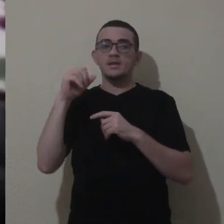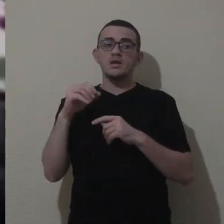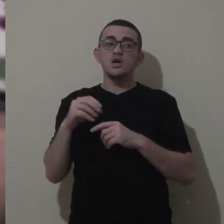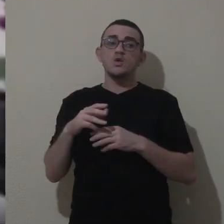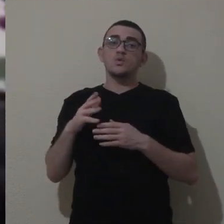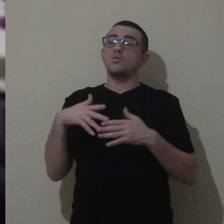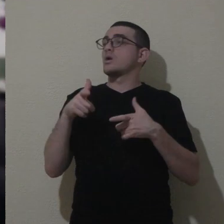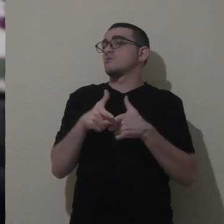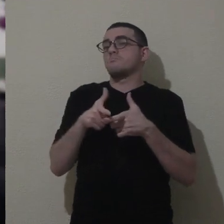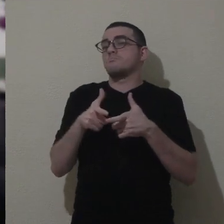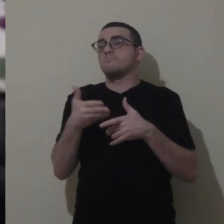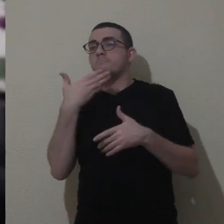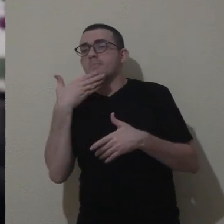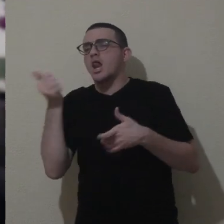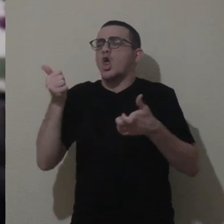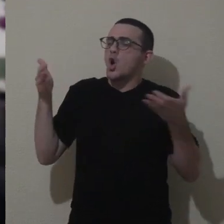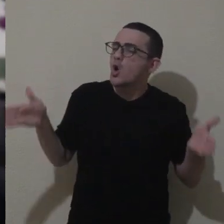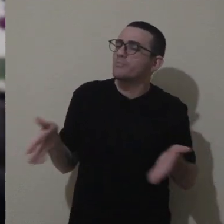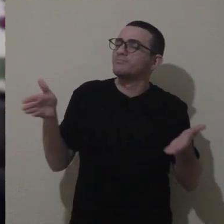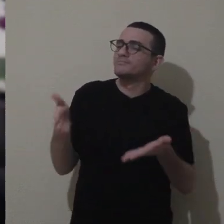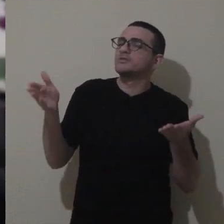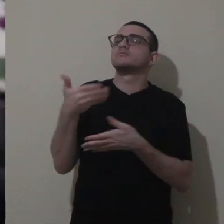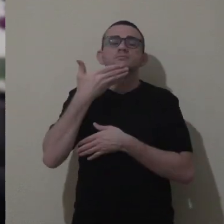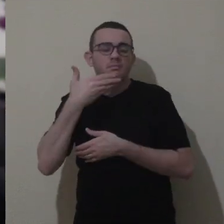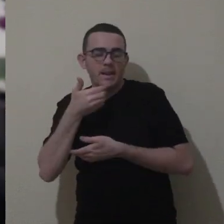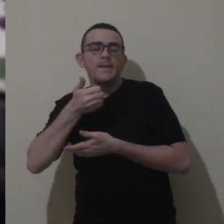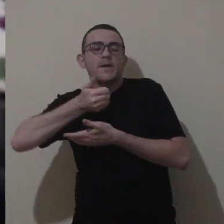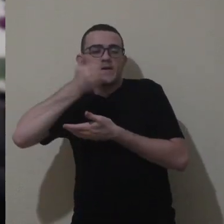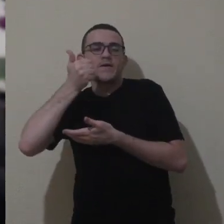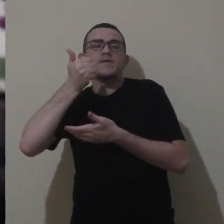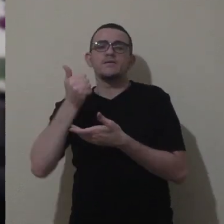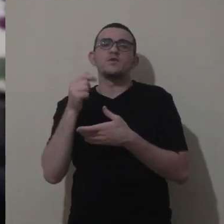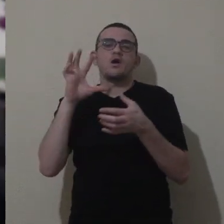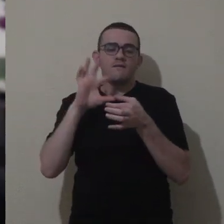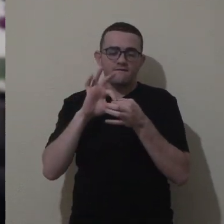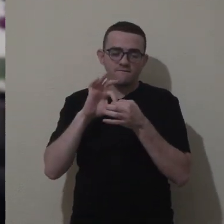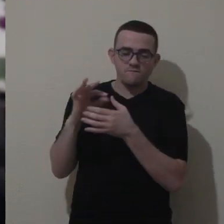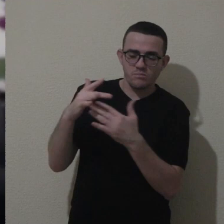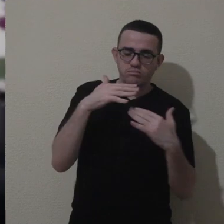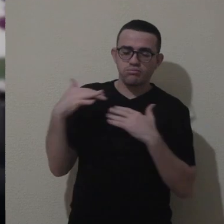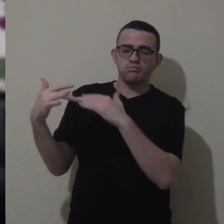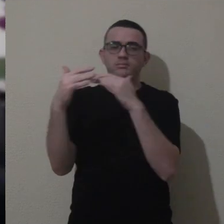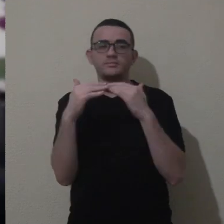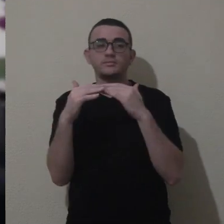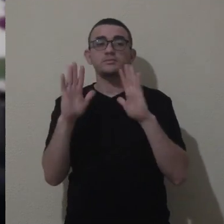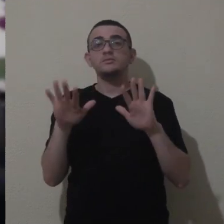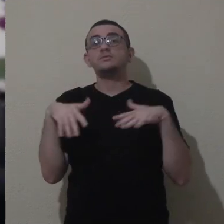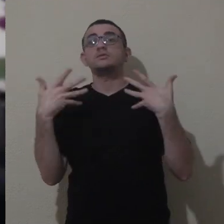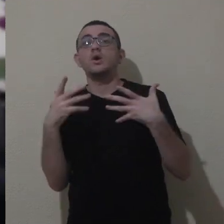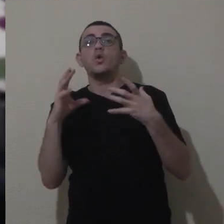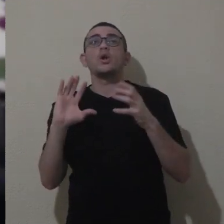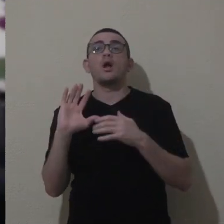Quanto mais rico que seja o ambiente, que seja o estímulo, mais ela vai fazer as conexões cerebrais. Então,